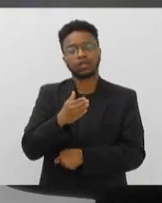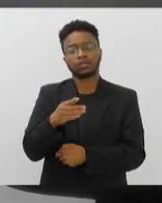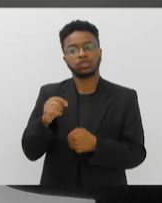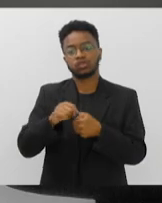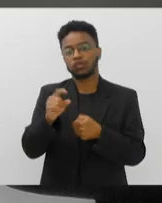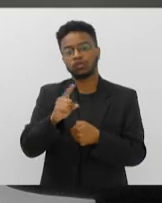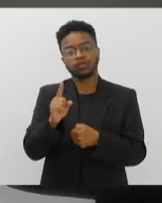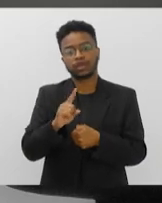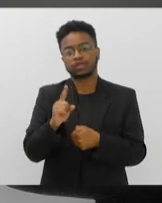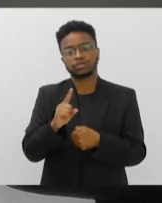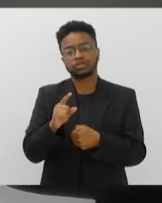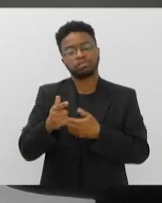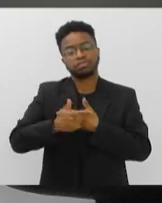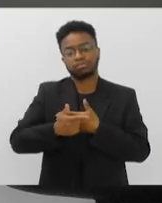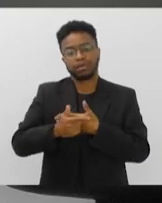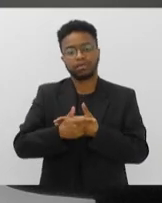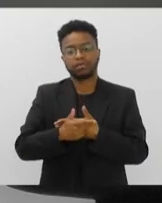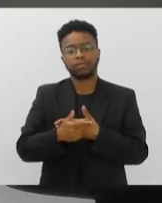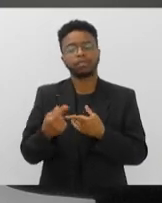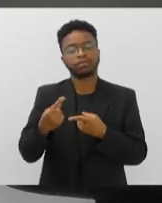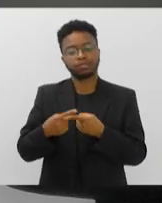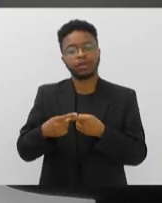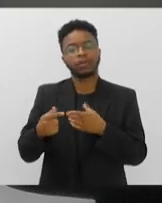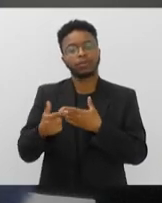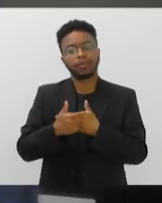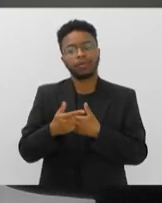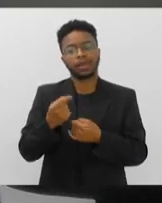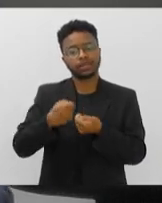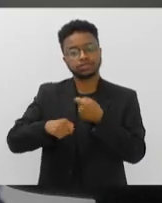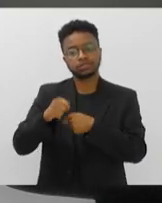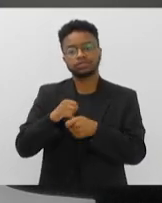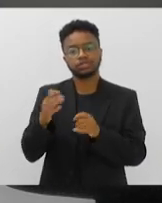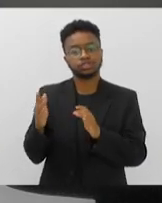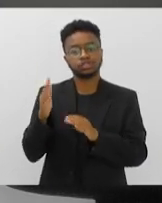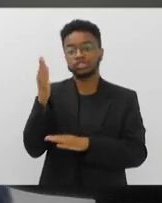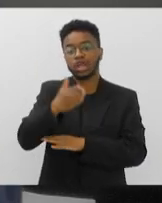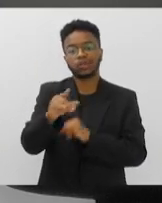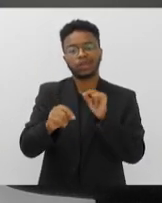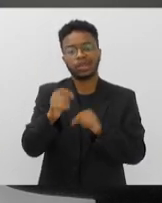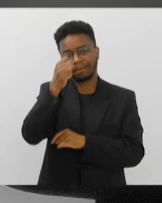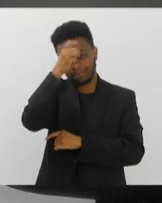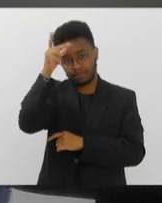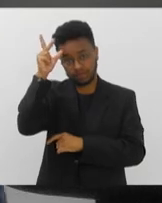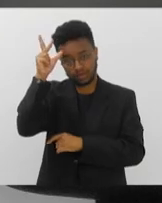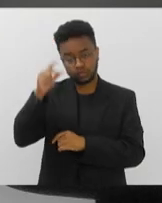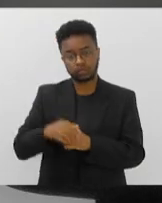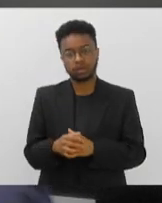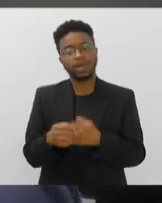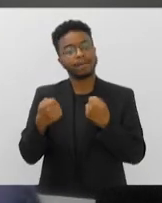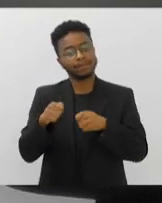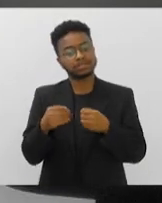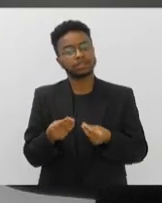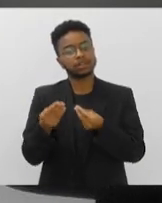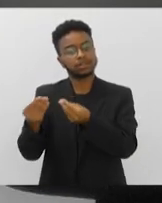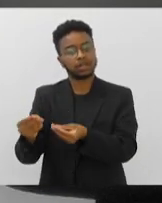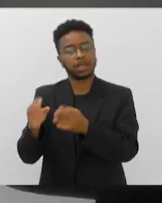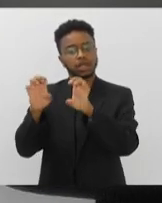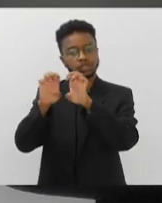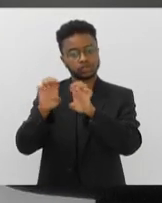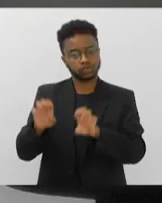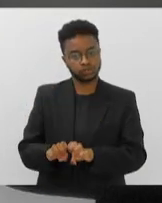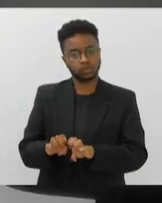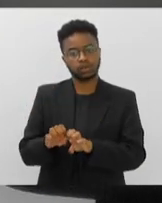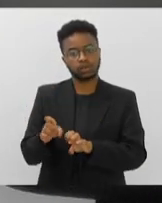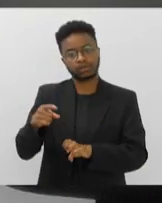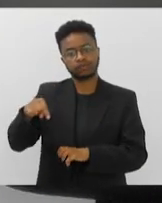maioria das vezes sua obrigação porque é a obrigação da administração direta no seu caso lá a prefeitura dá toda a estrutura pro conselho